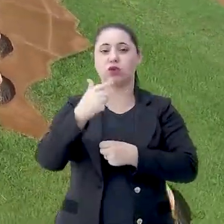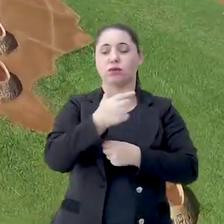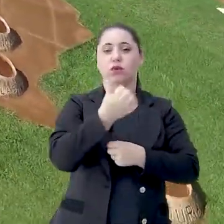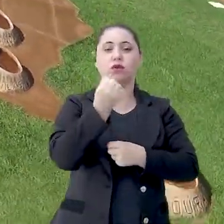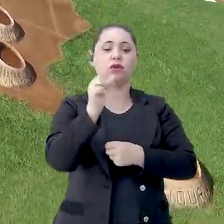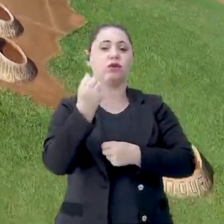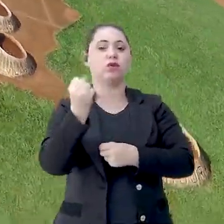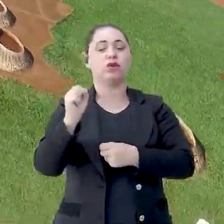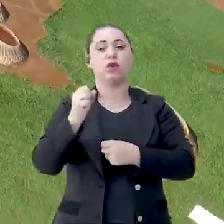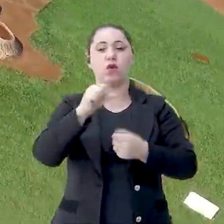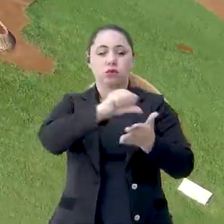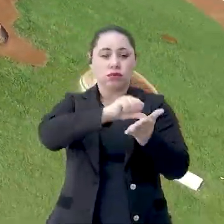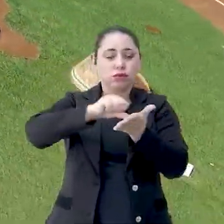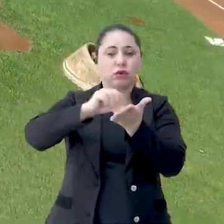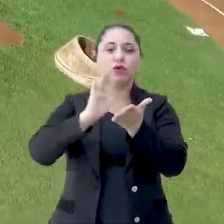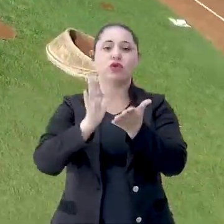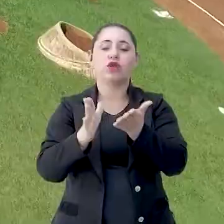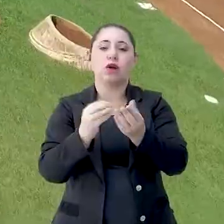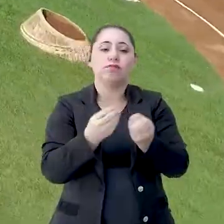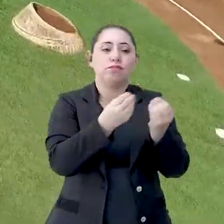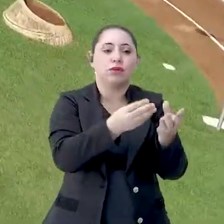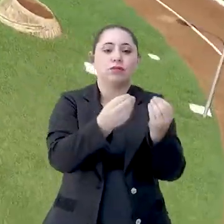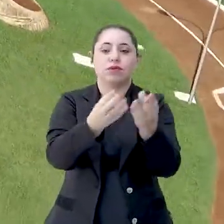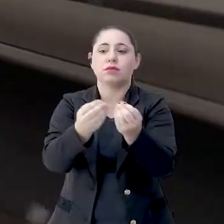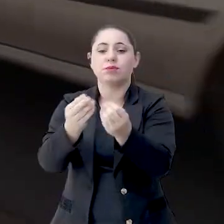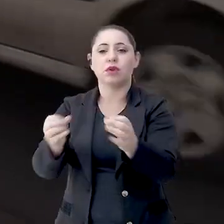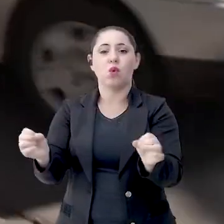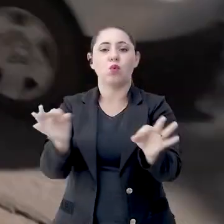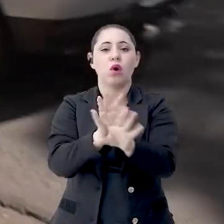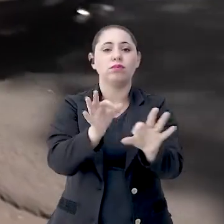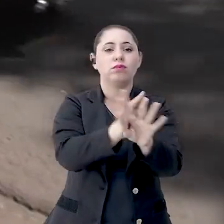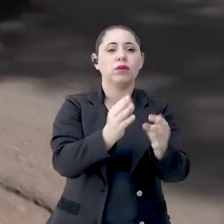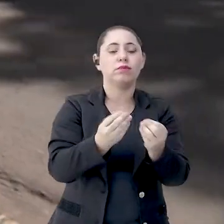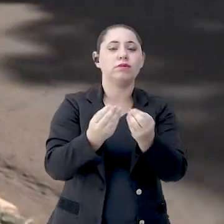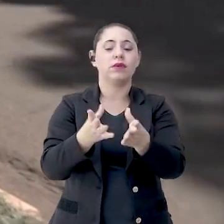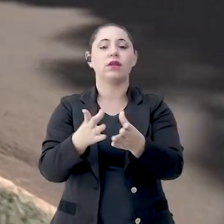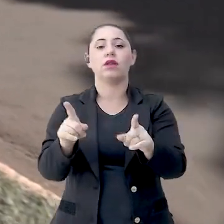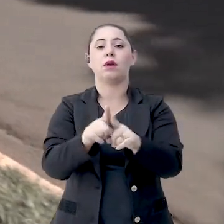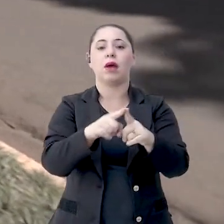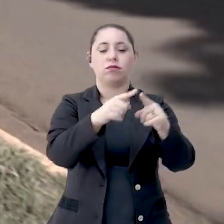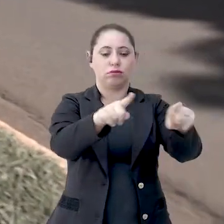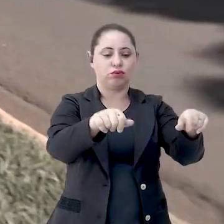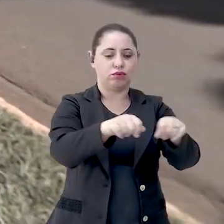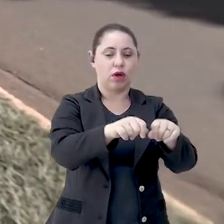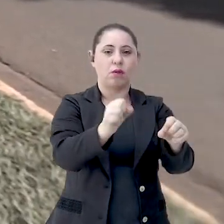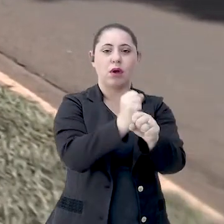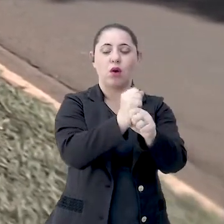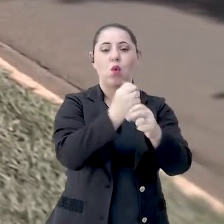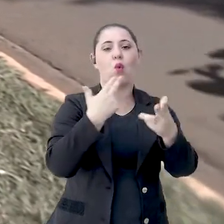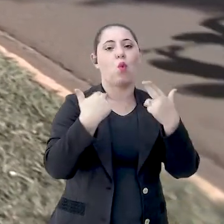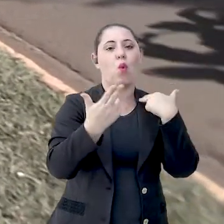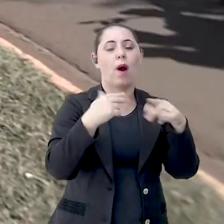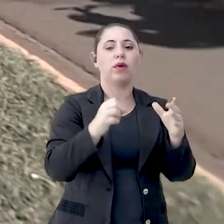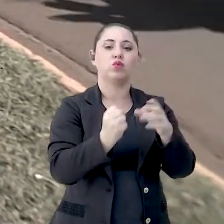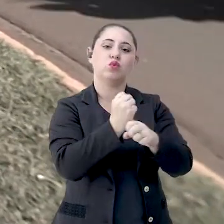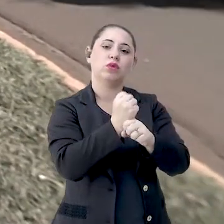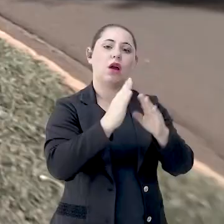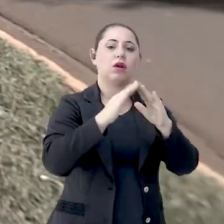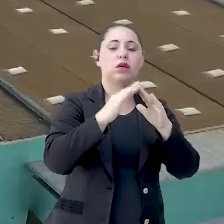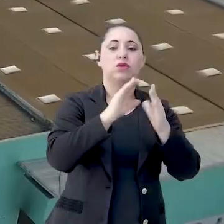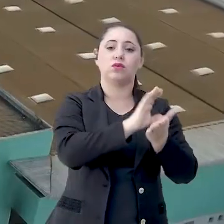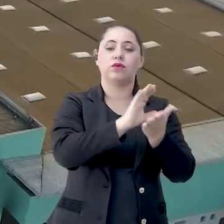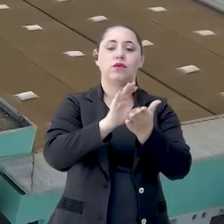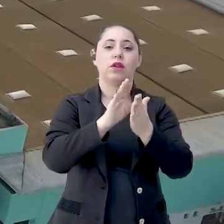que ultrapassa os 215 milhões de reais. Deixando o apelido de Cidade dos Buracos para trás,